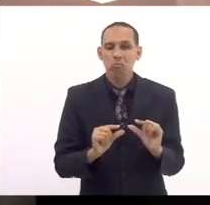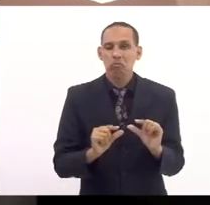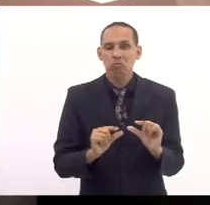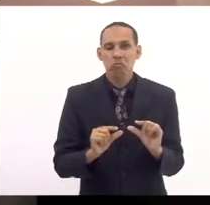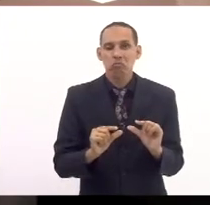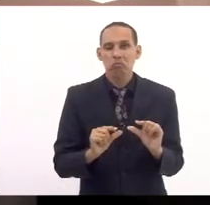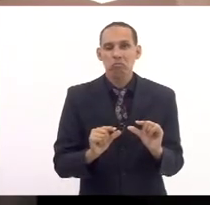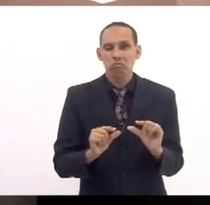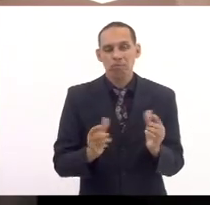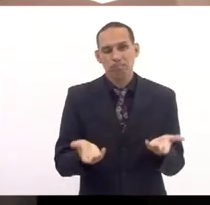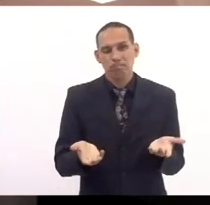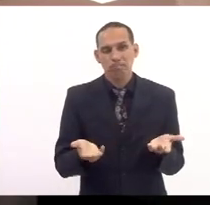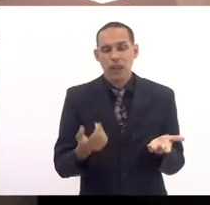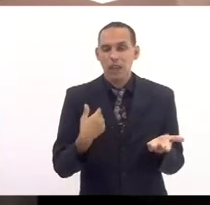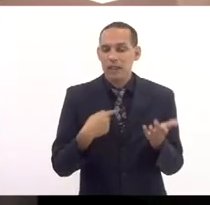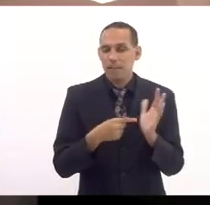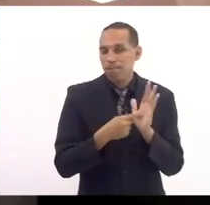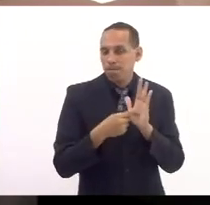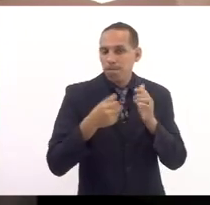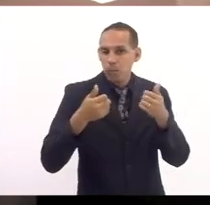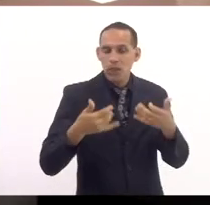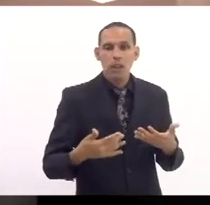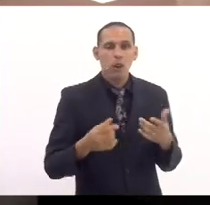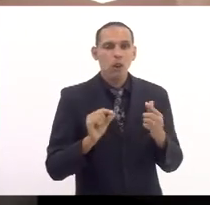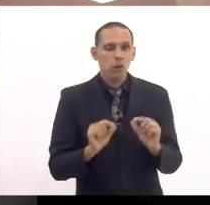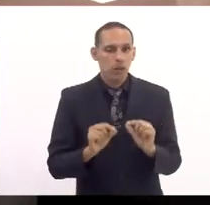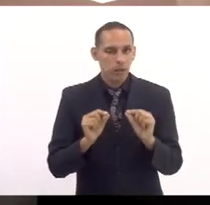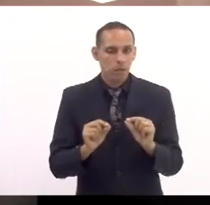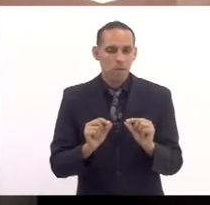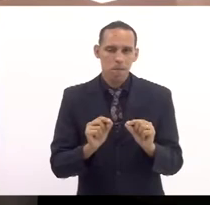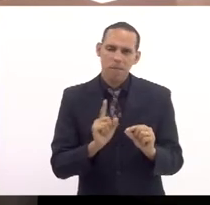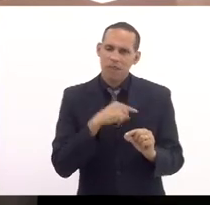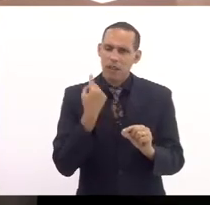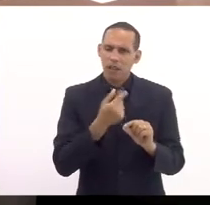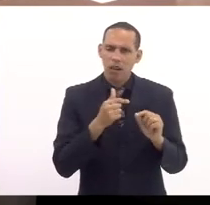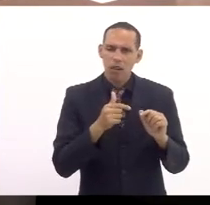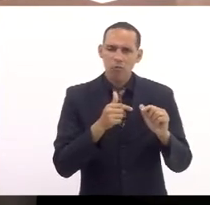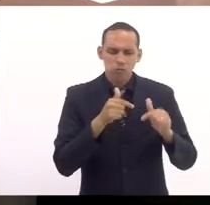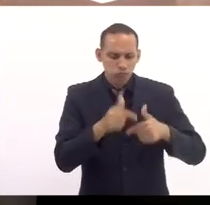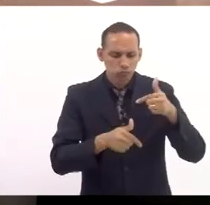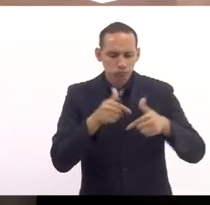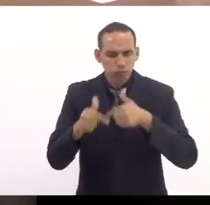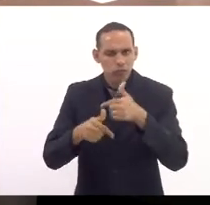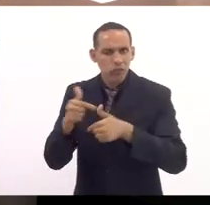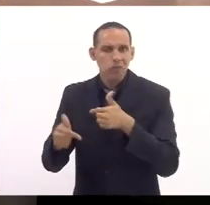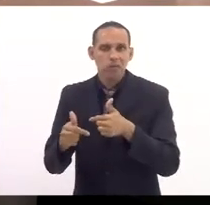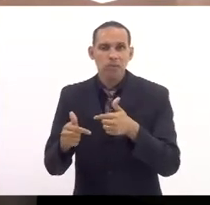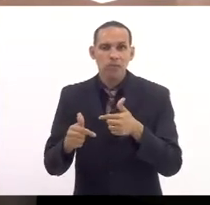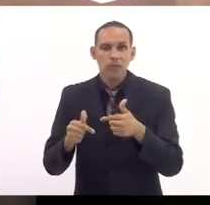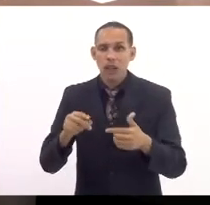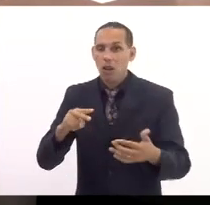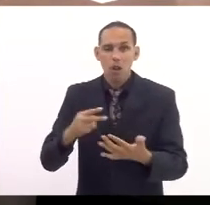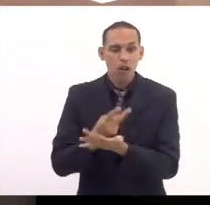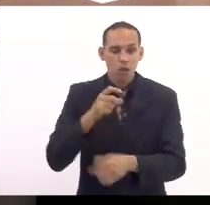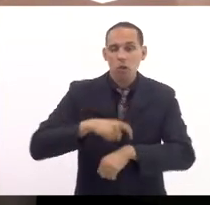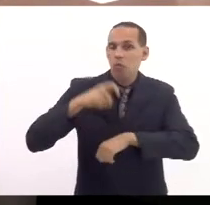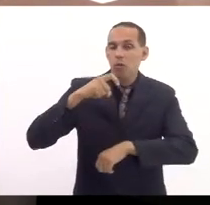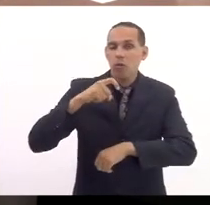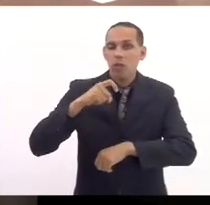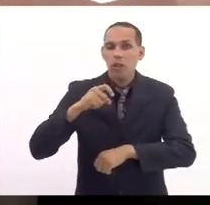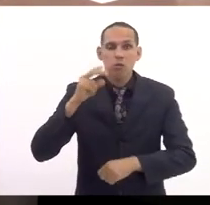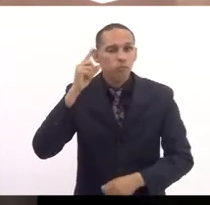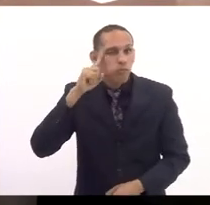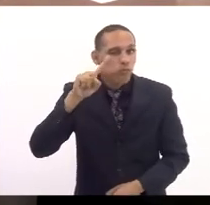Até na minha apresentação, eu dizia que, durante as nossas operações, aquilo tem um efeito imediato, passa 1, 2, 3 dias e